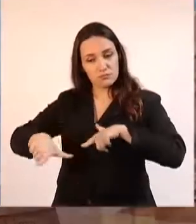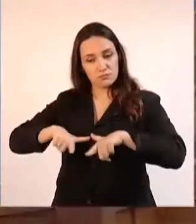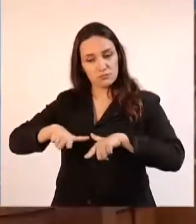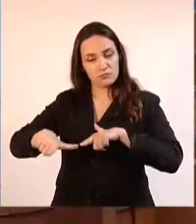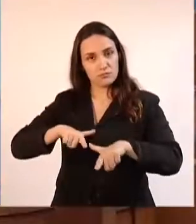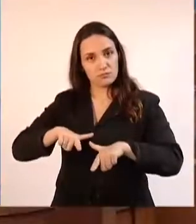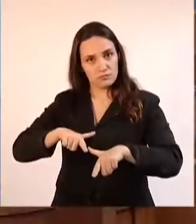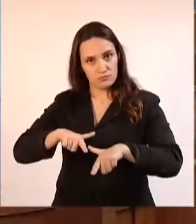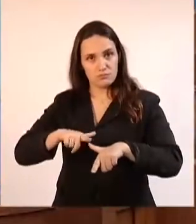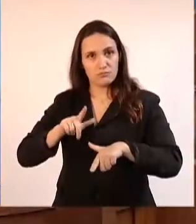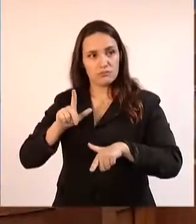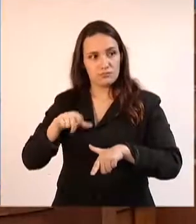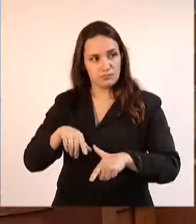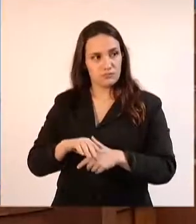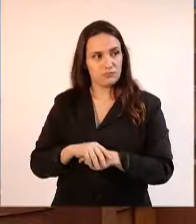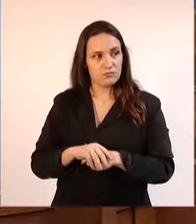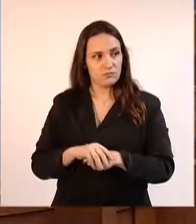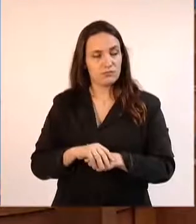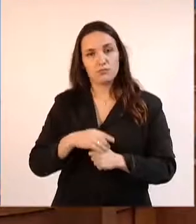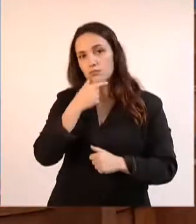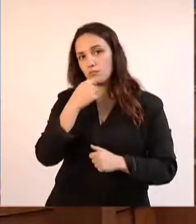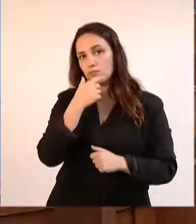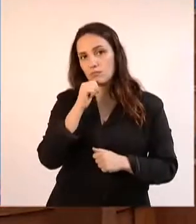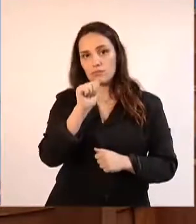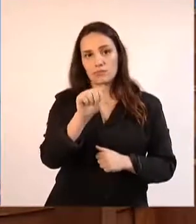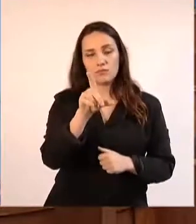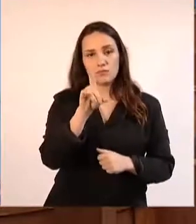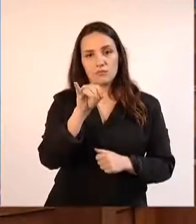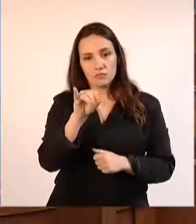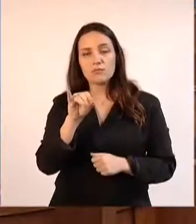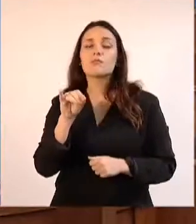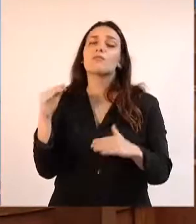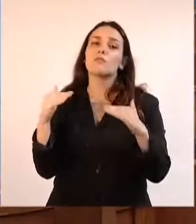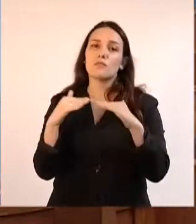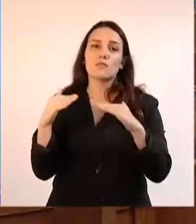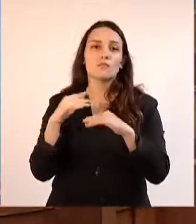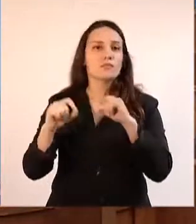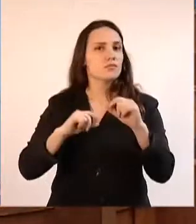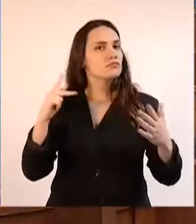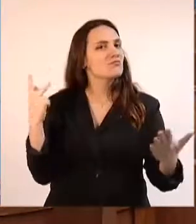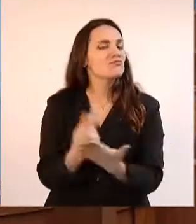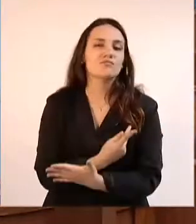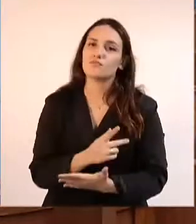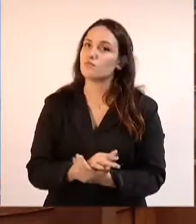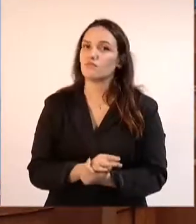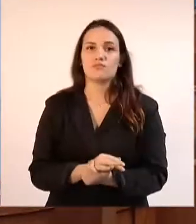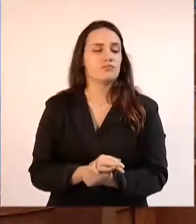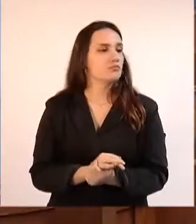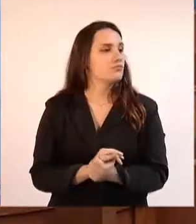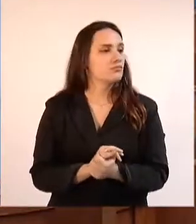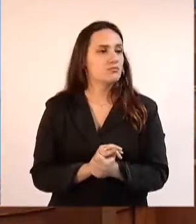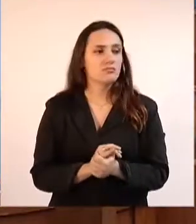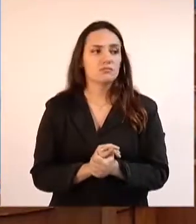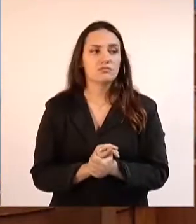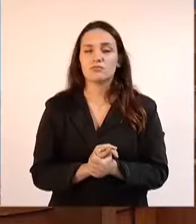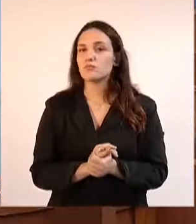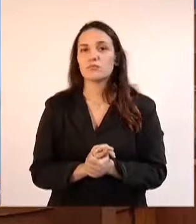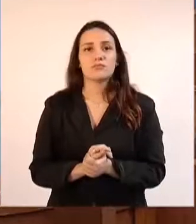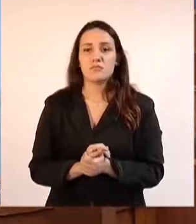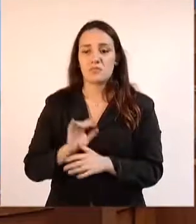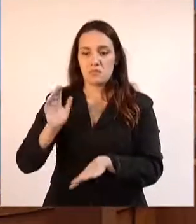ADI 328, relator ministro Ricardo Lewandowski, de 6/3/2009, não